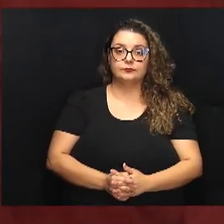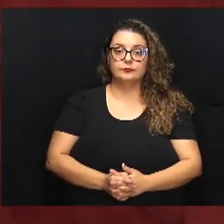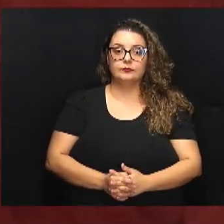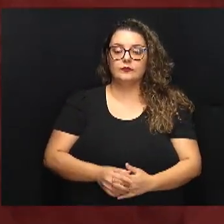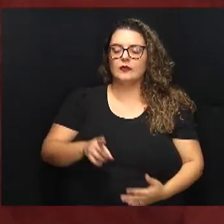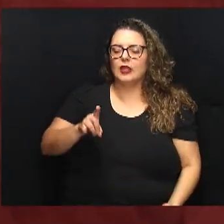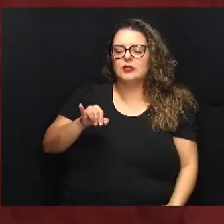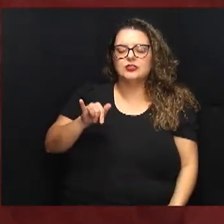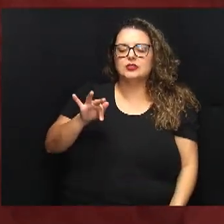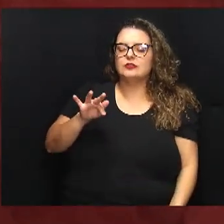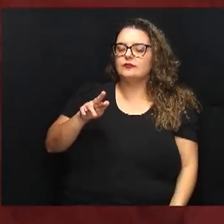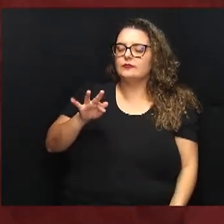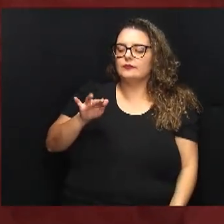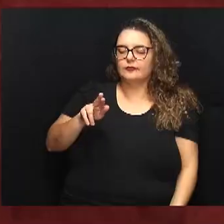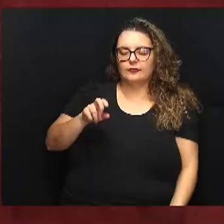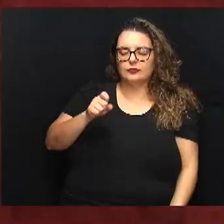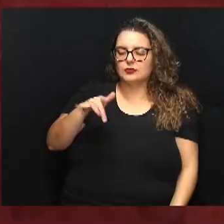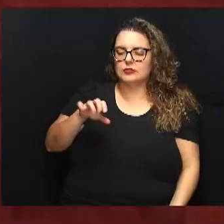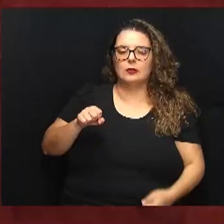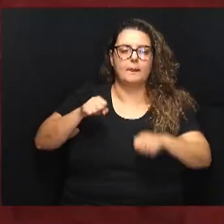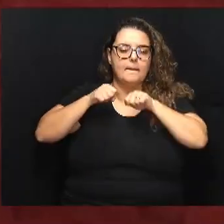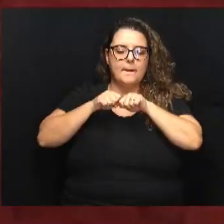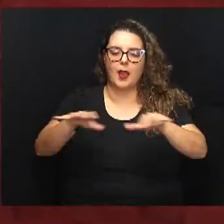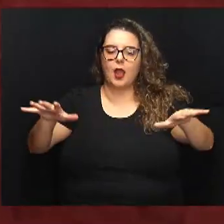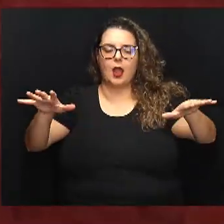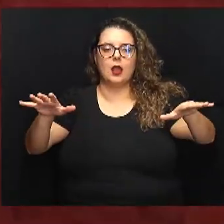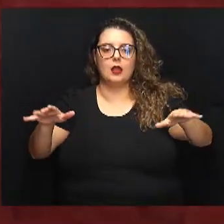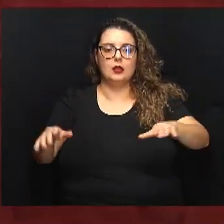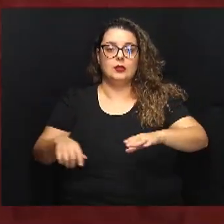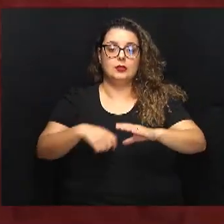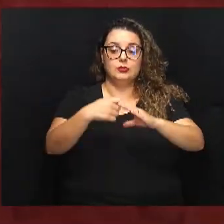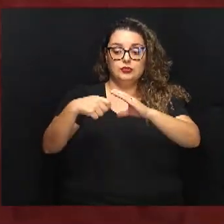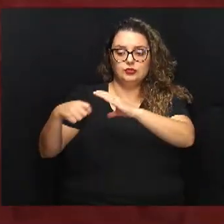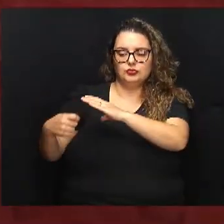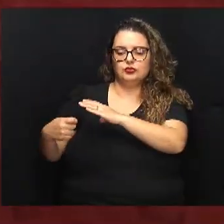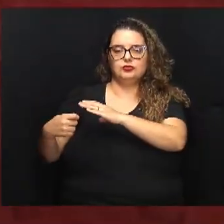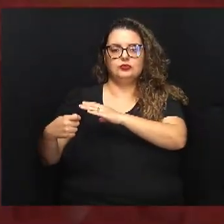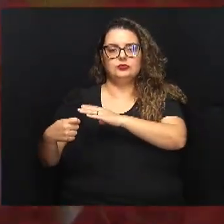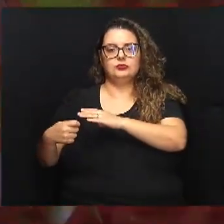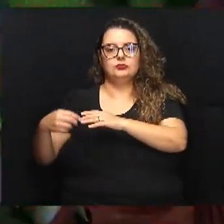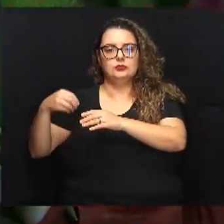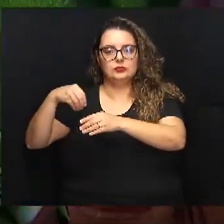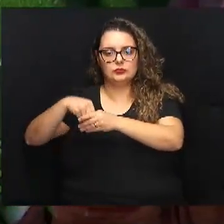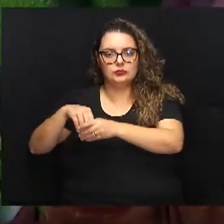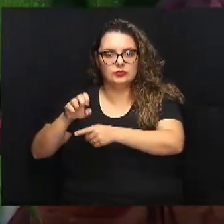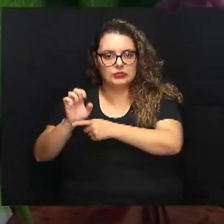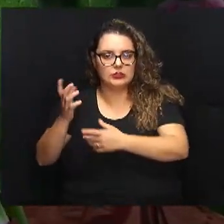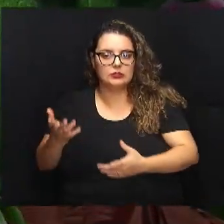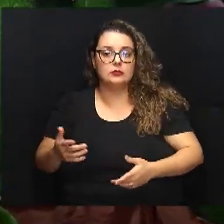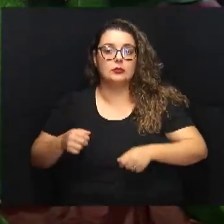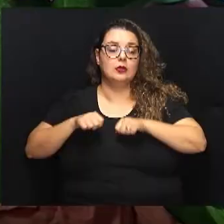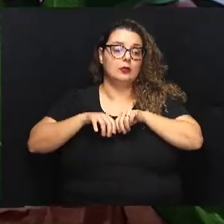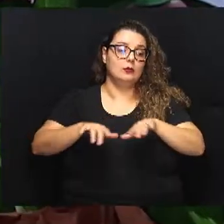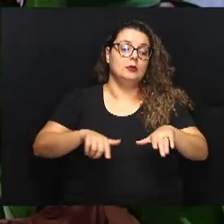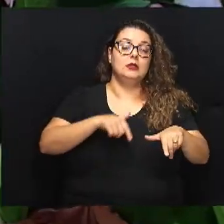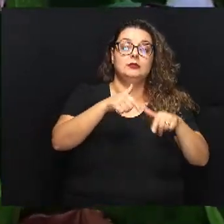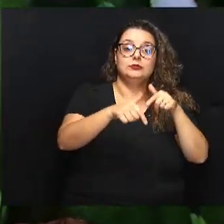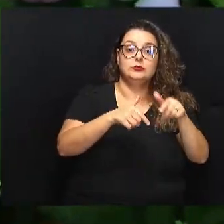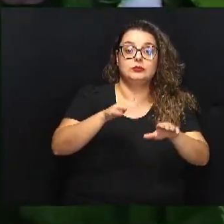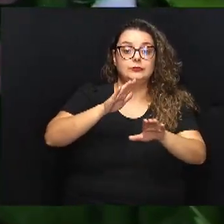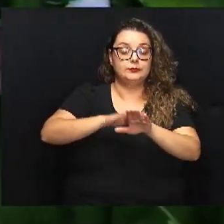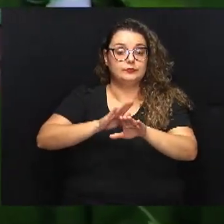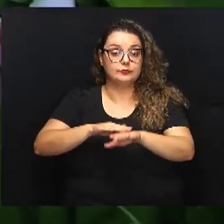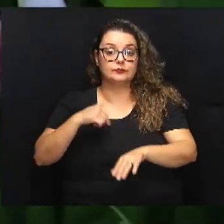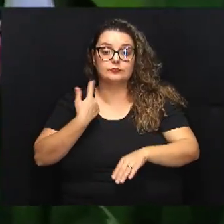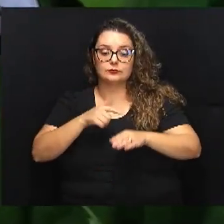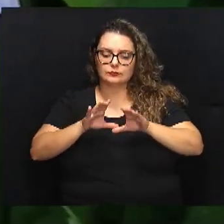difusão, de produção de audiovisual no interior. Isso fomenta trabalhos, funções, então a nossa equipe